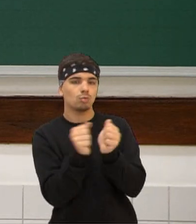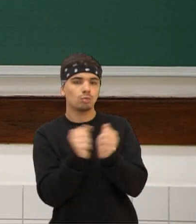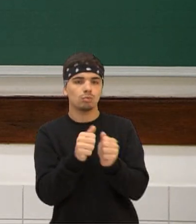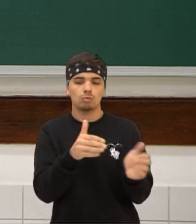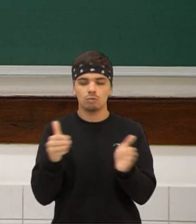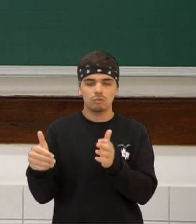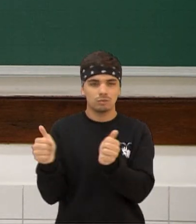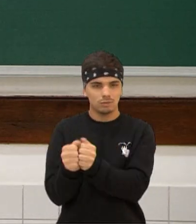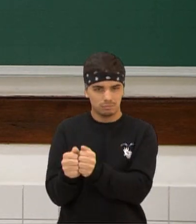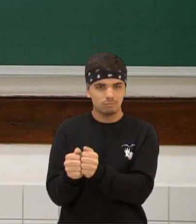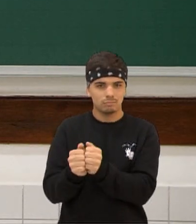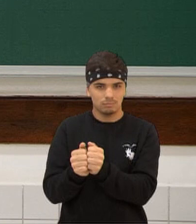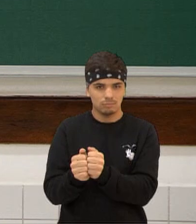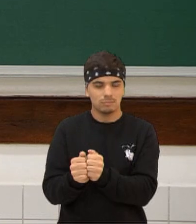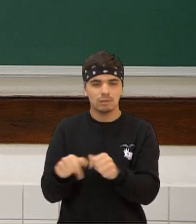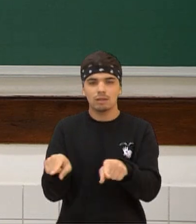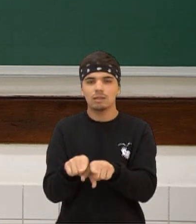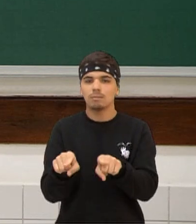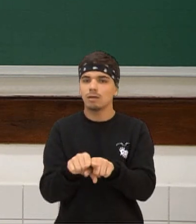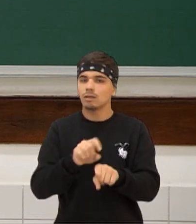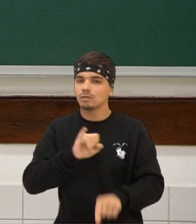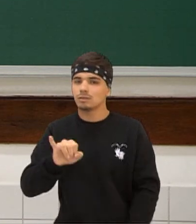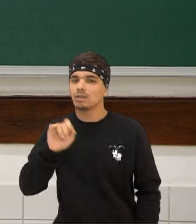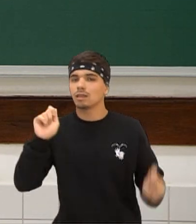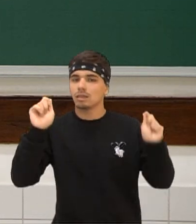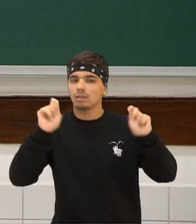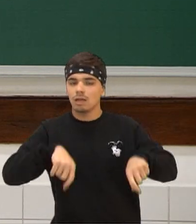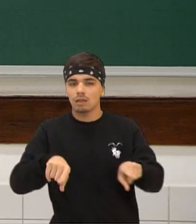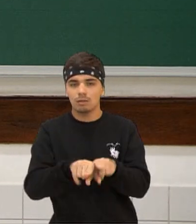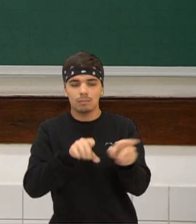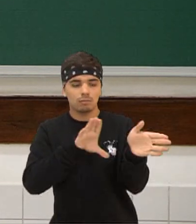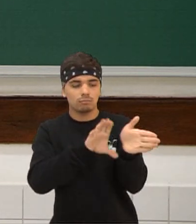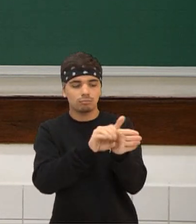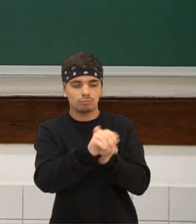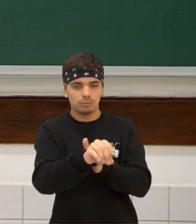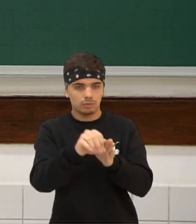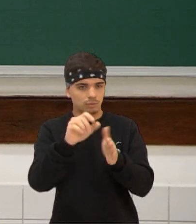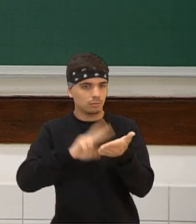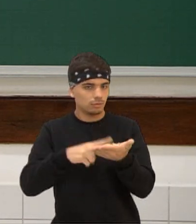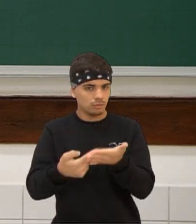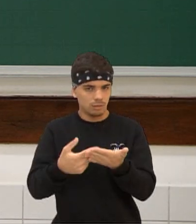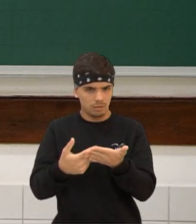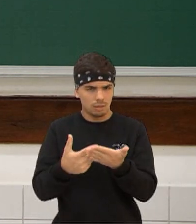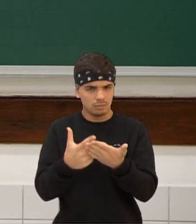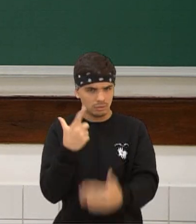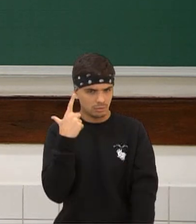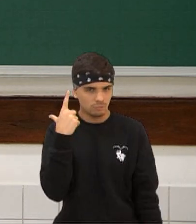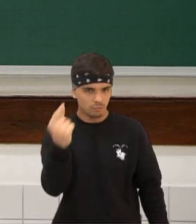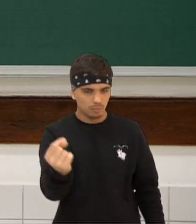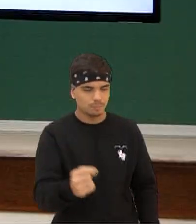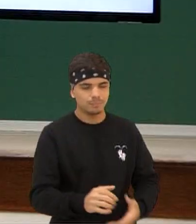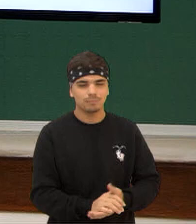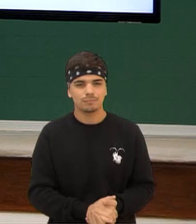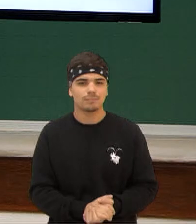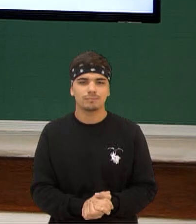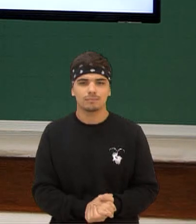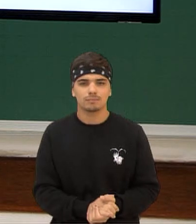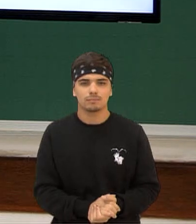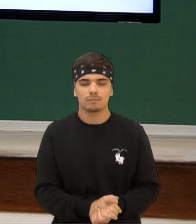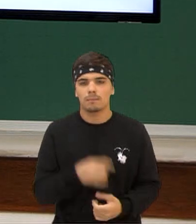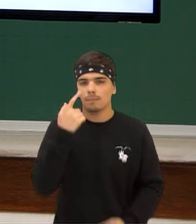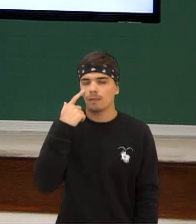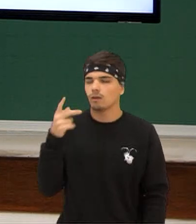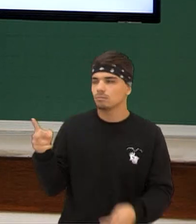que esteja do lado e se você puder o Google Tradutor tudo certinho então é que se